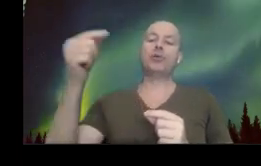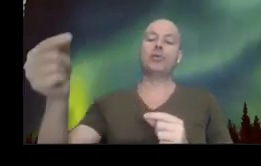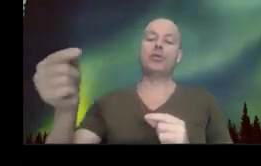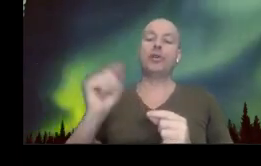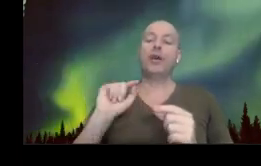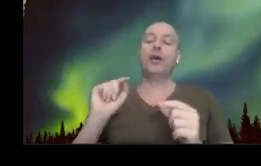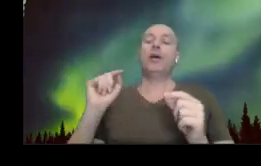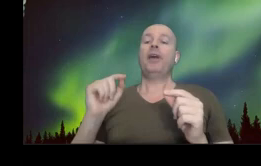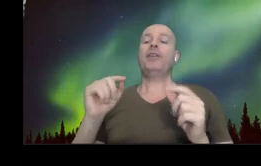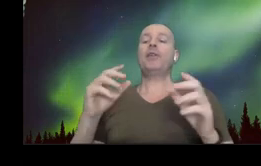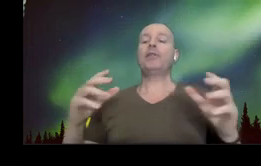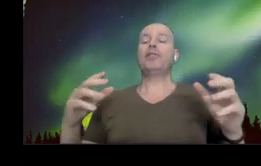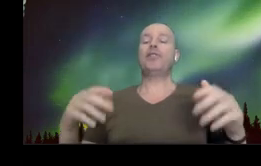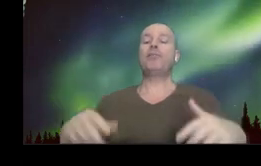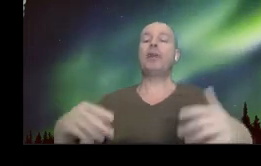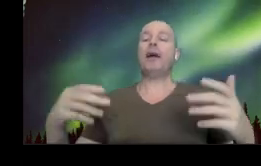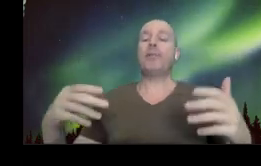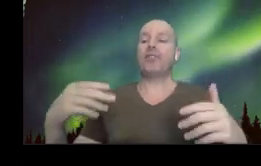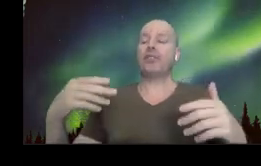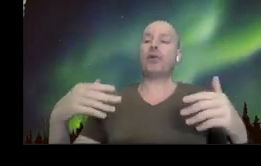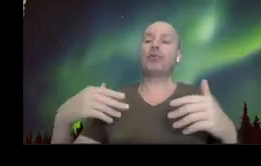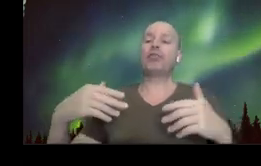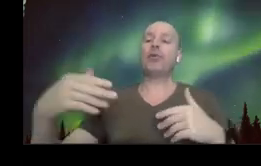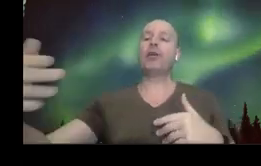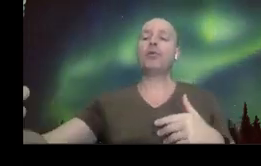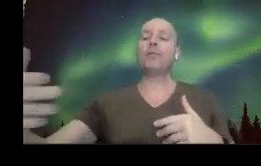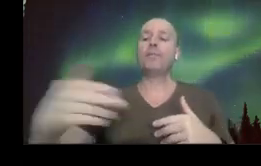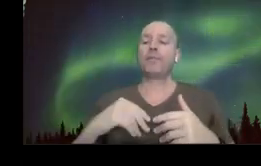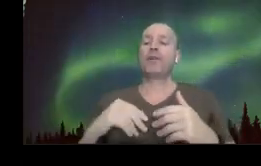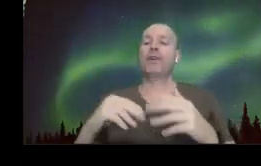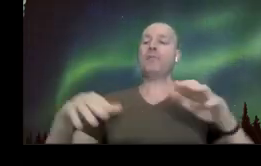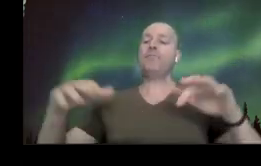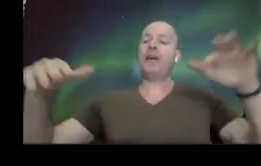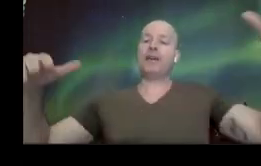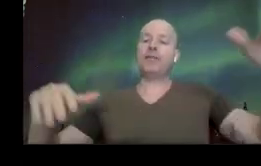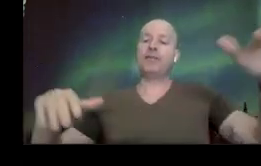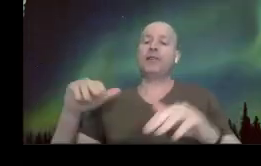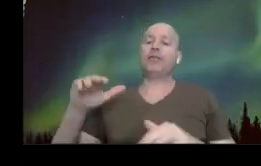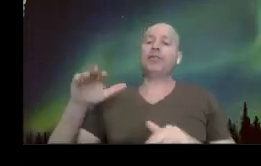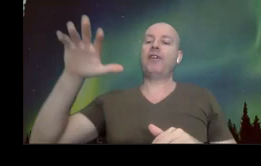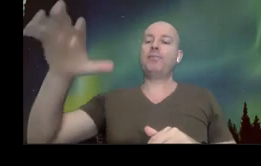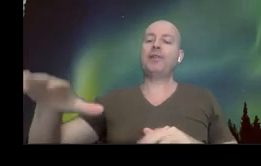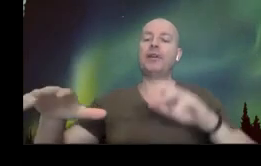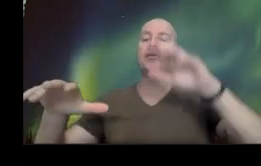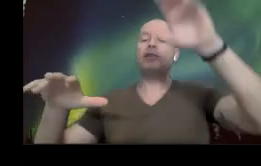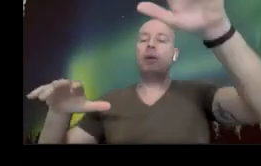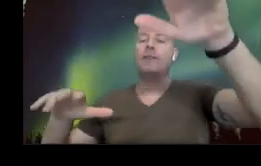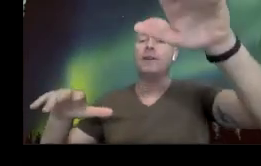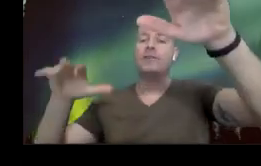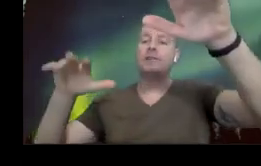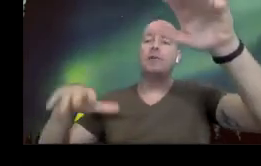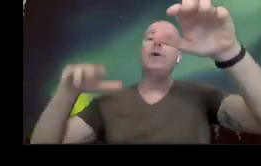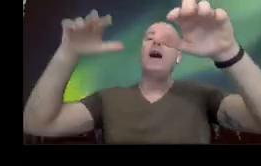stepping stones. Pensa quando você vai pular, você vai cruzar um rio e tem pedras, e você vai pisando